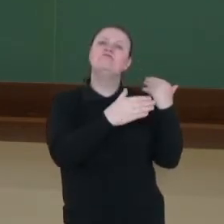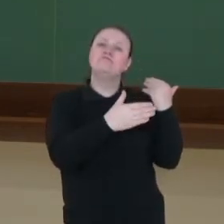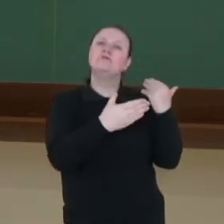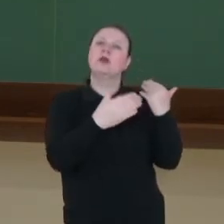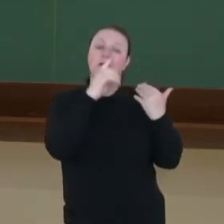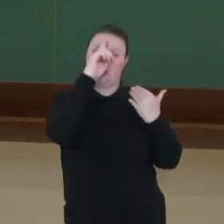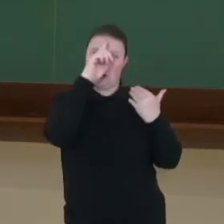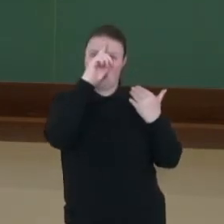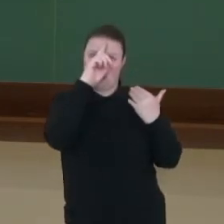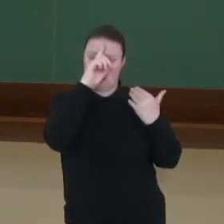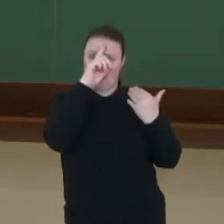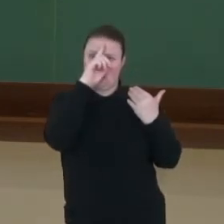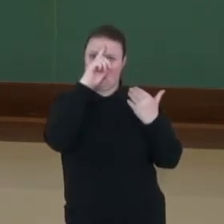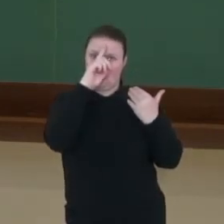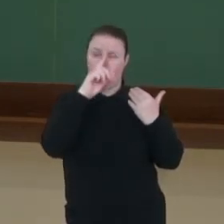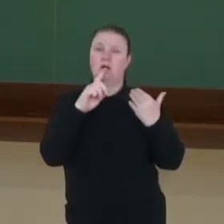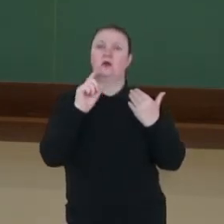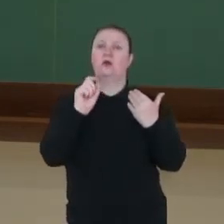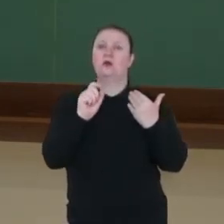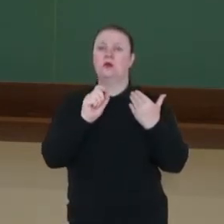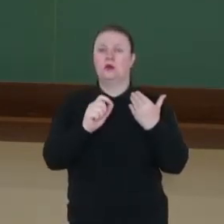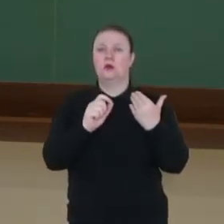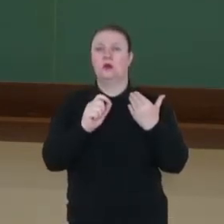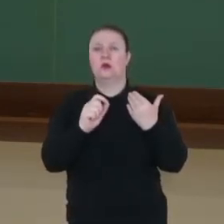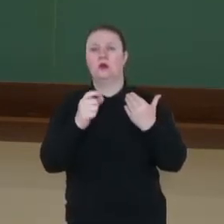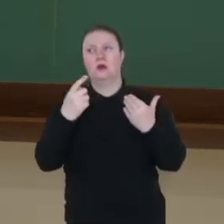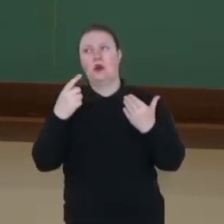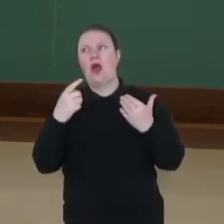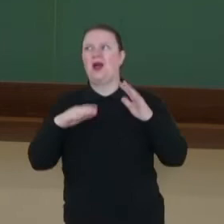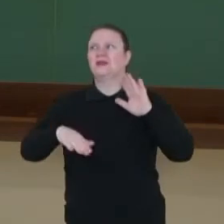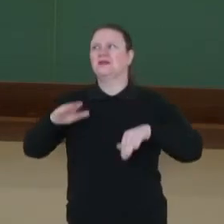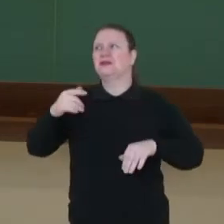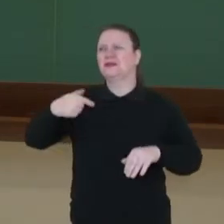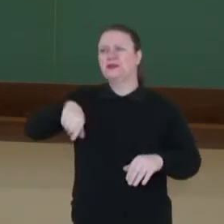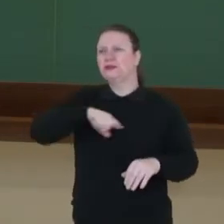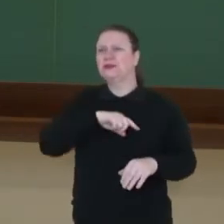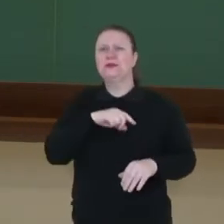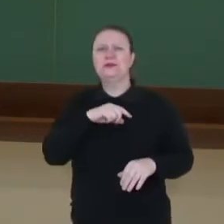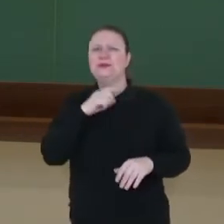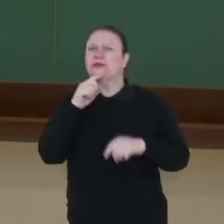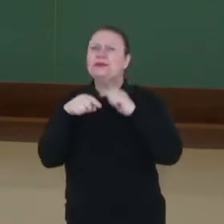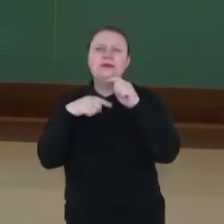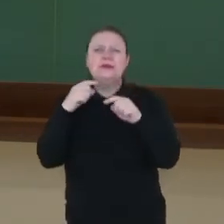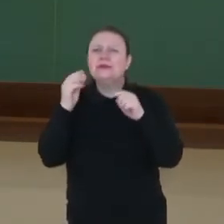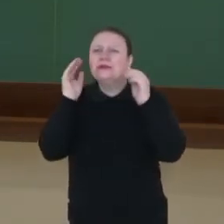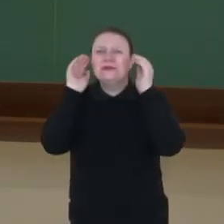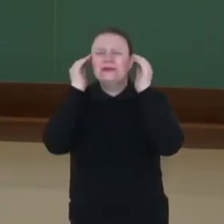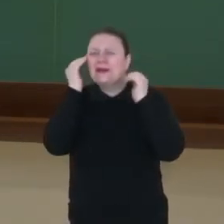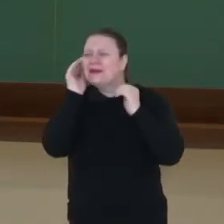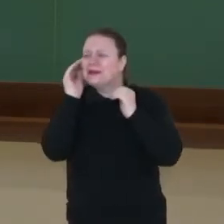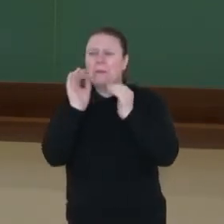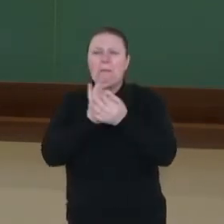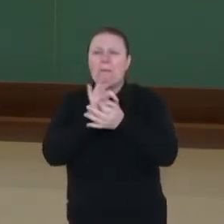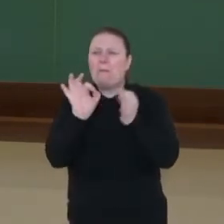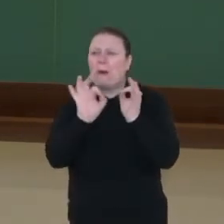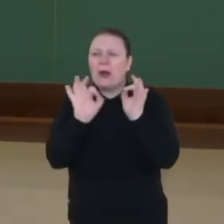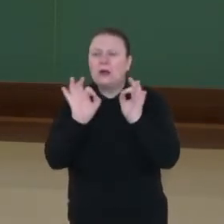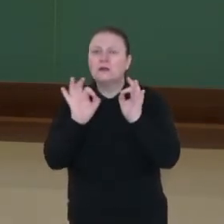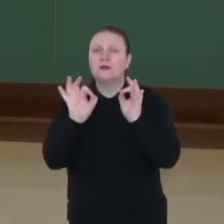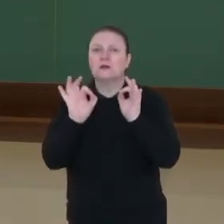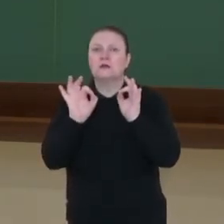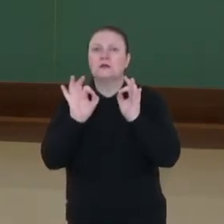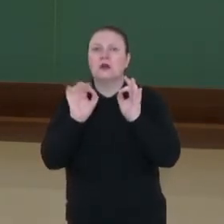racista, sim, gente, essas ideias que nós, né, não conseguimos conceber como ideias que foram entendidas como corretas, elas